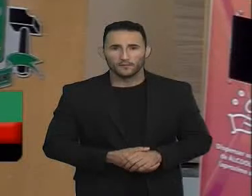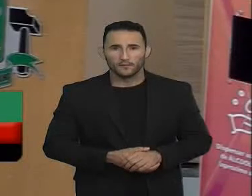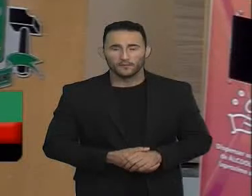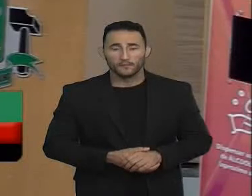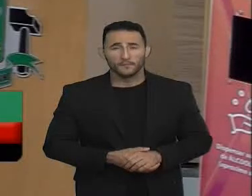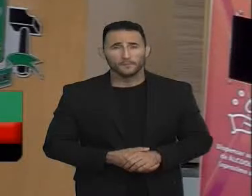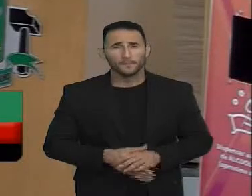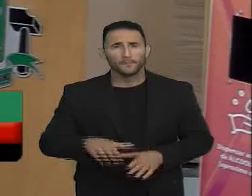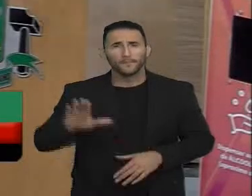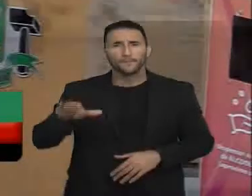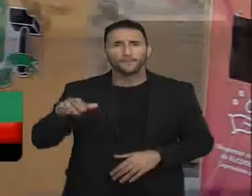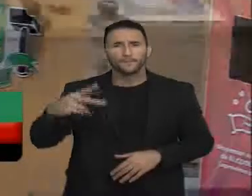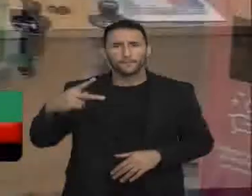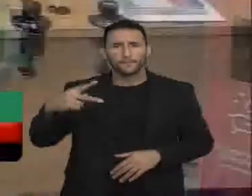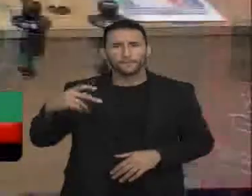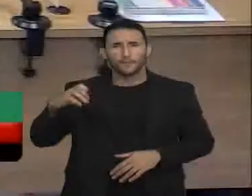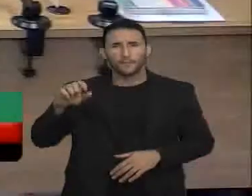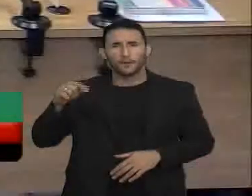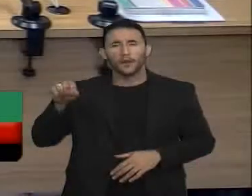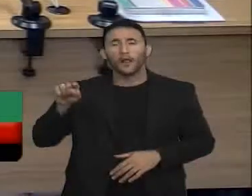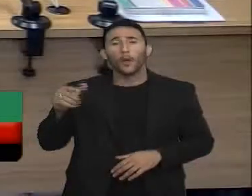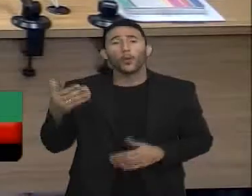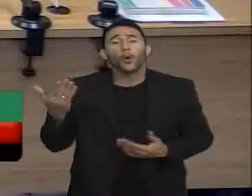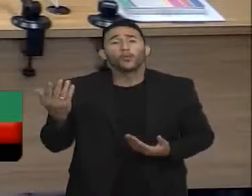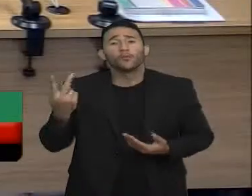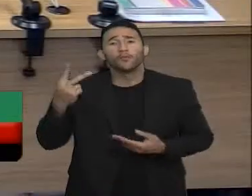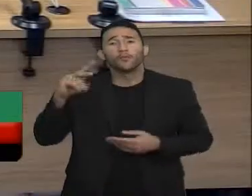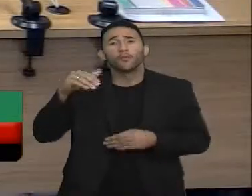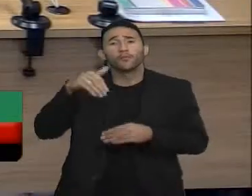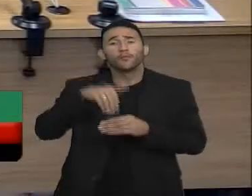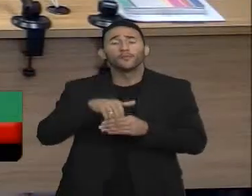Pelé, Vossa Excelência, como vota?